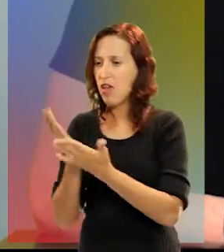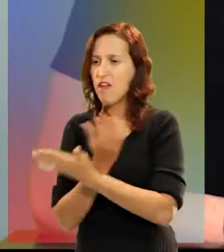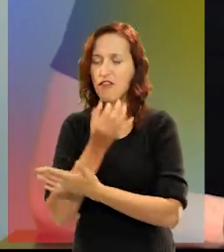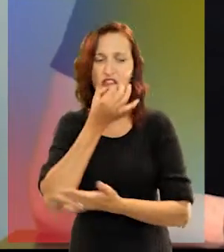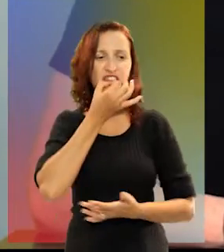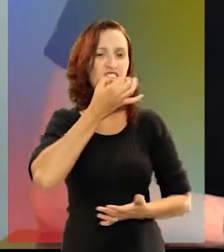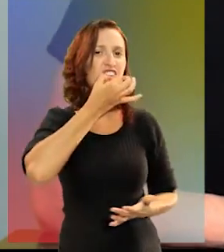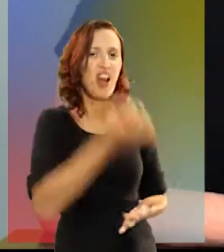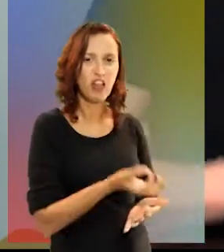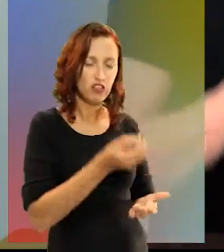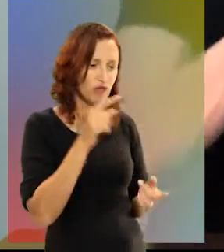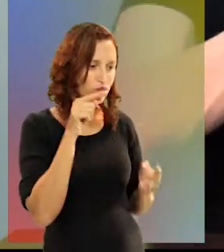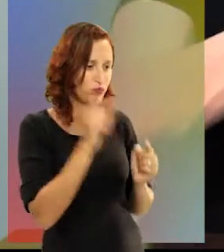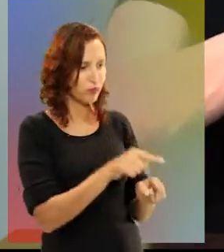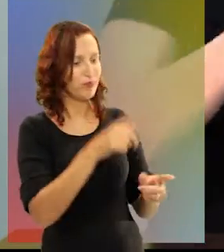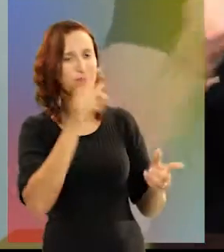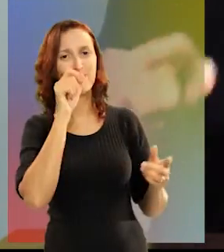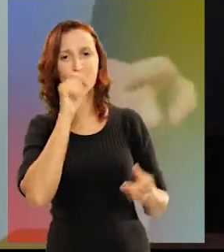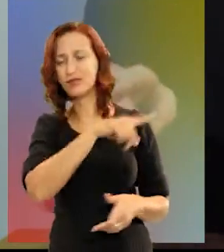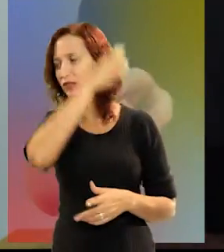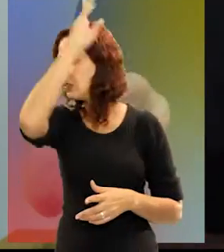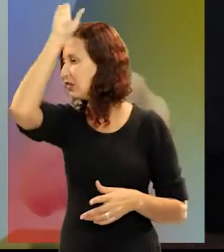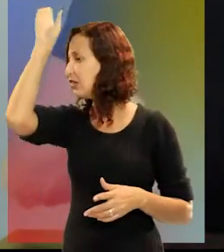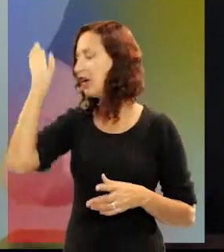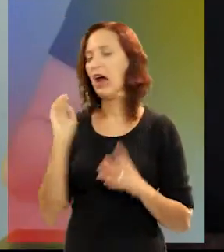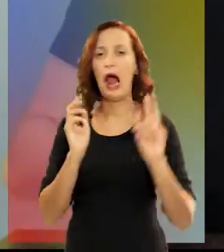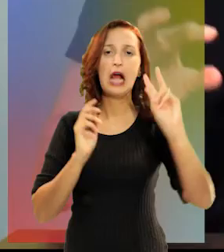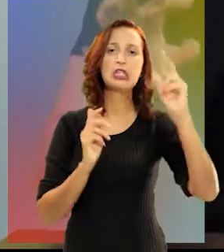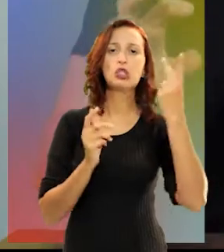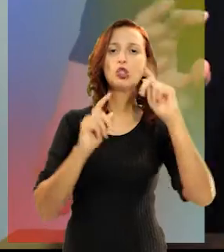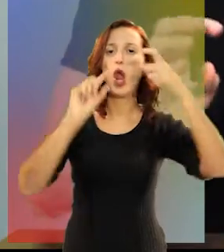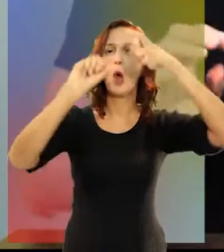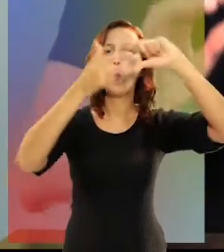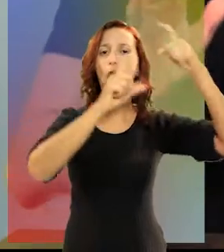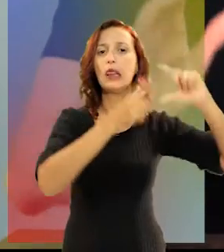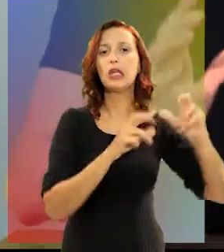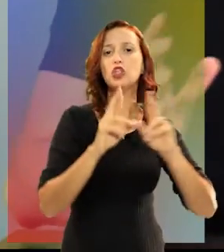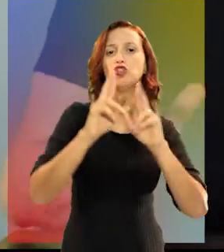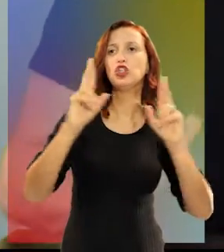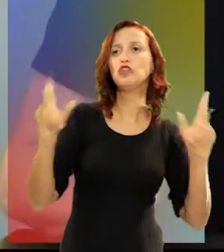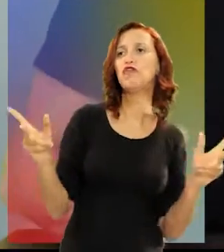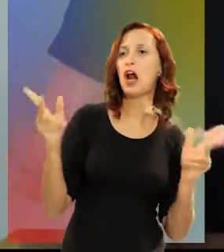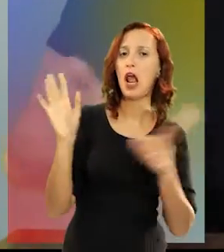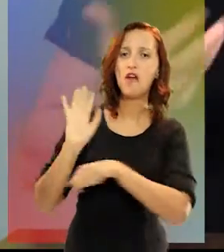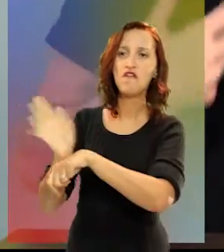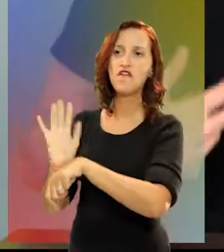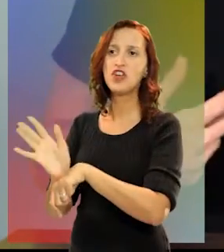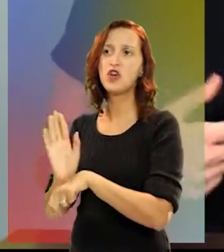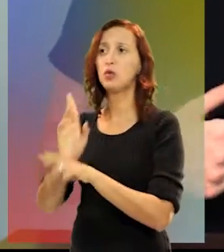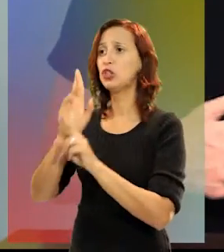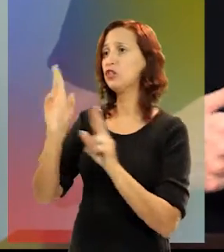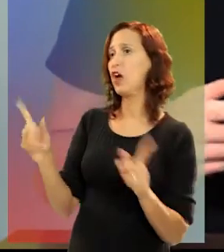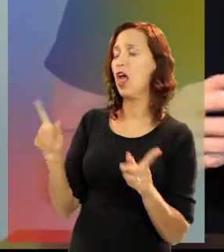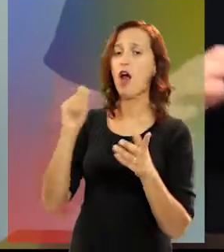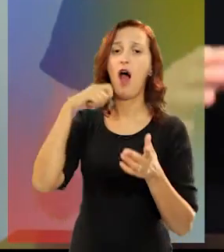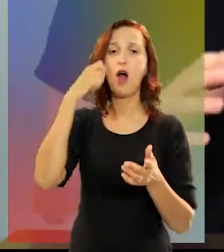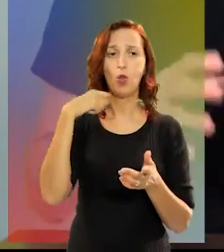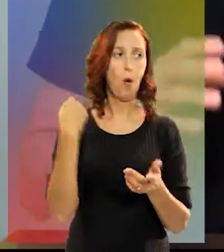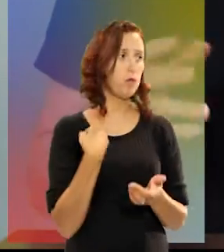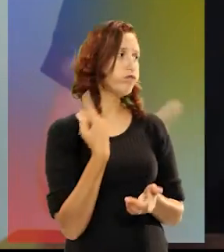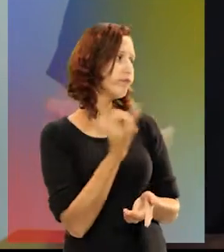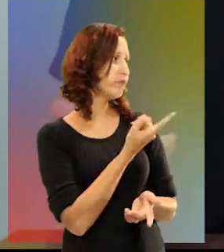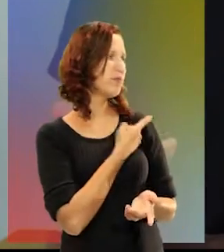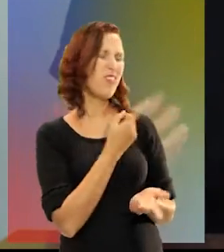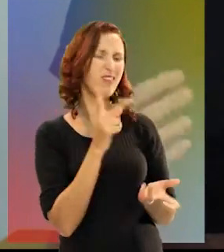uma crítica ao filme, que foi inspirado numa HQ, por exemplo. Ah, mas não respeitou isso, não respeitou aquilo. Para nós, atores, sempre